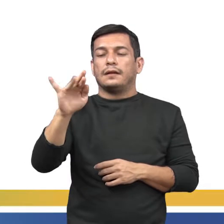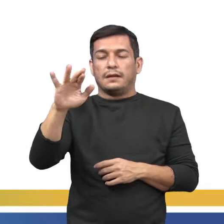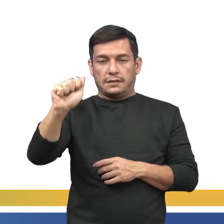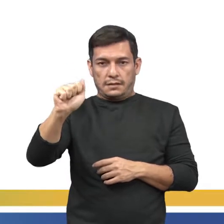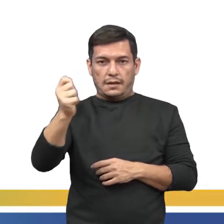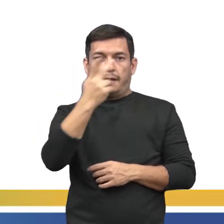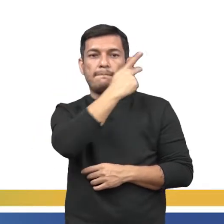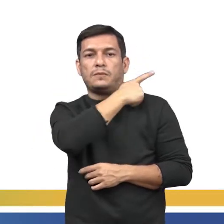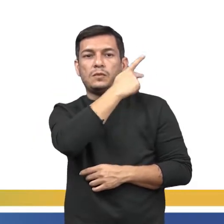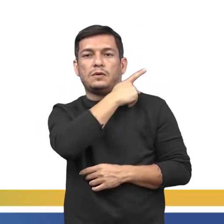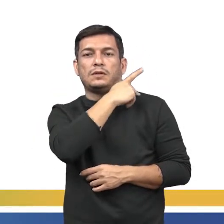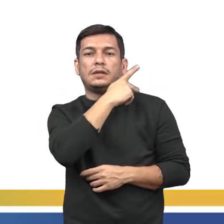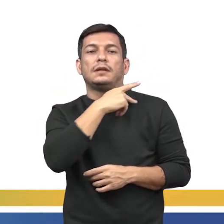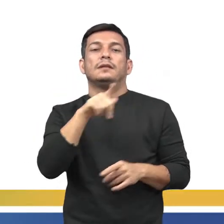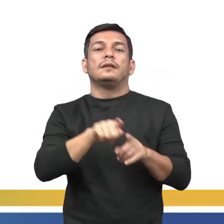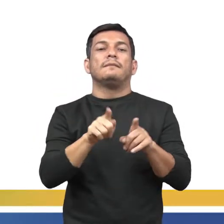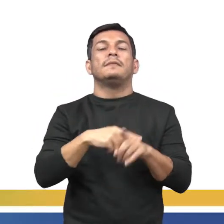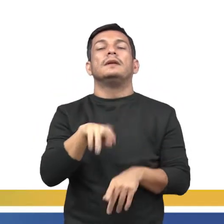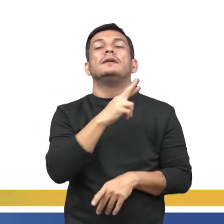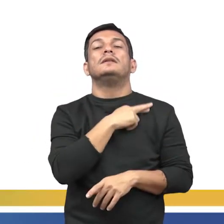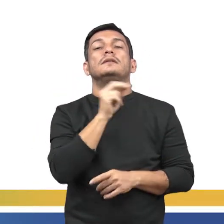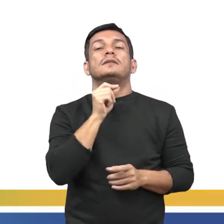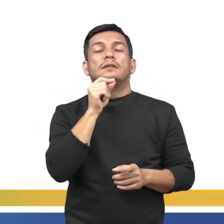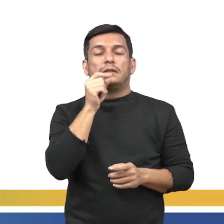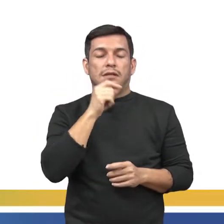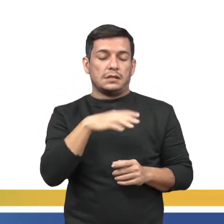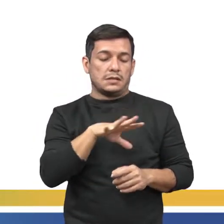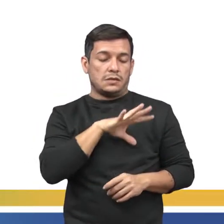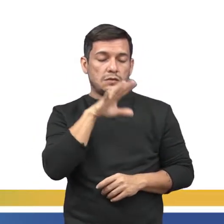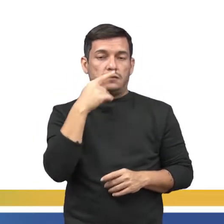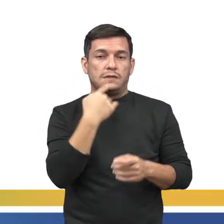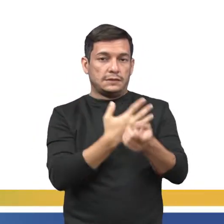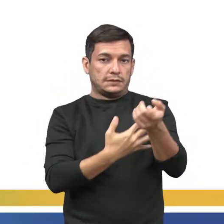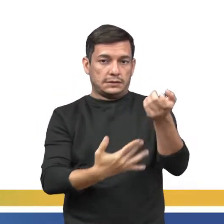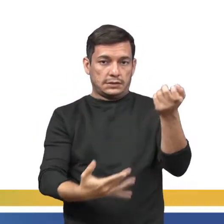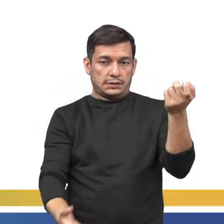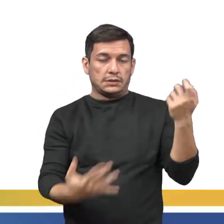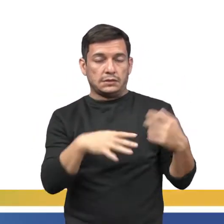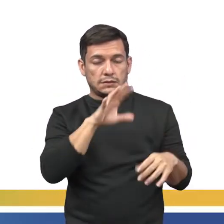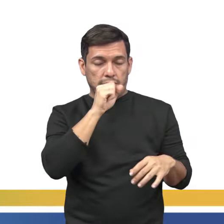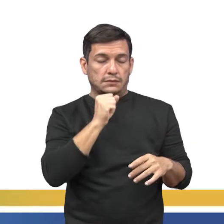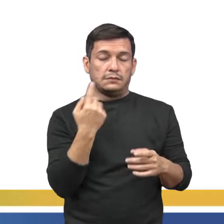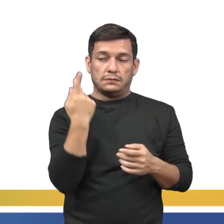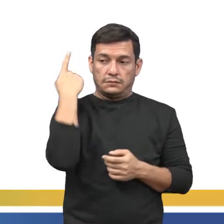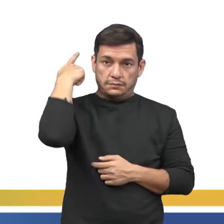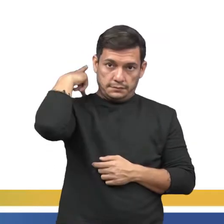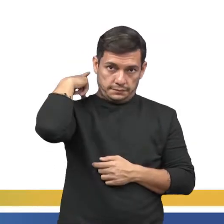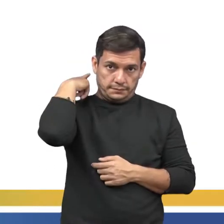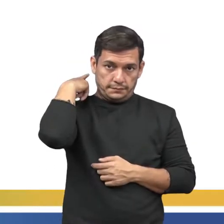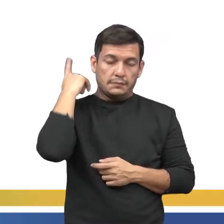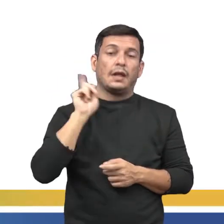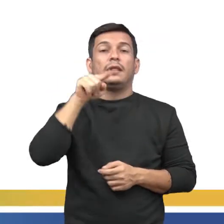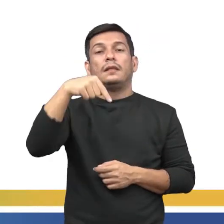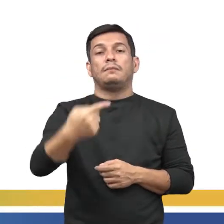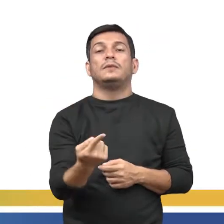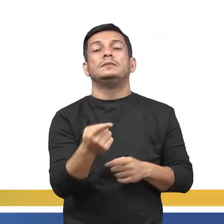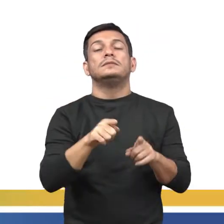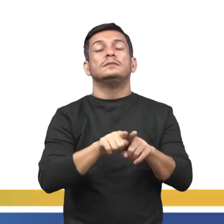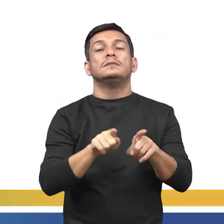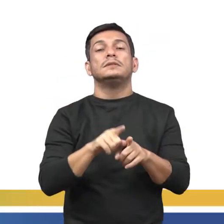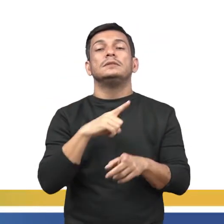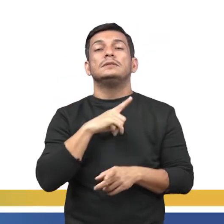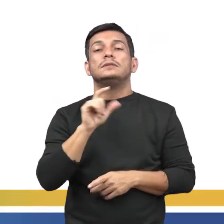que é responsável por levar esse sangue cheio de gás carbônico para o nosso pulmão. Depois,